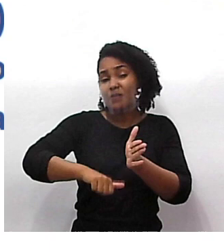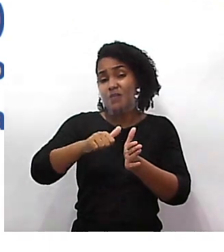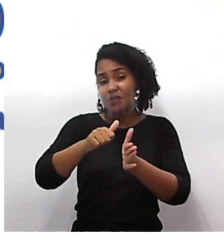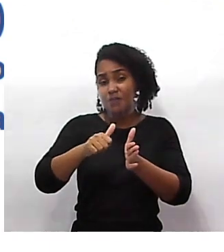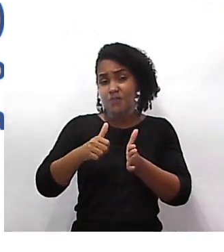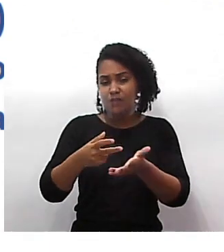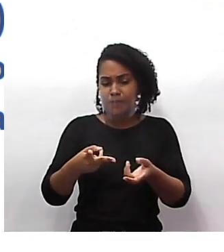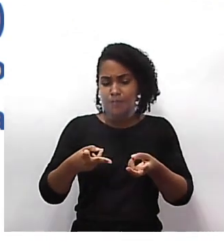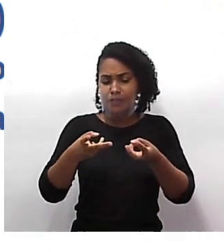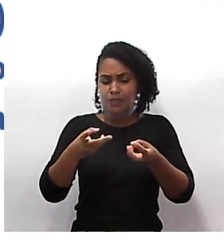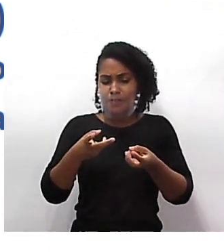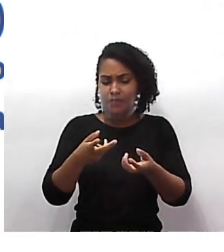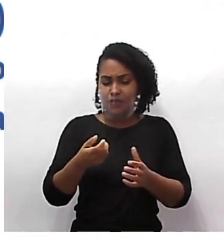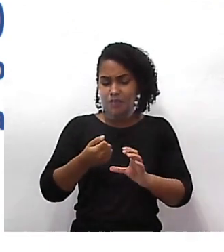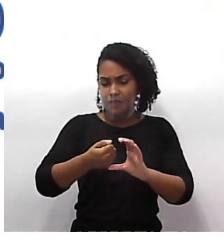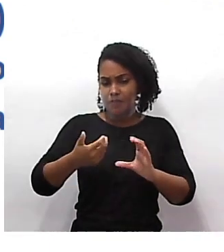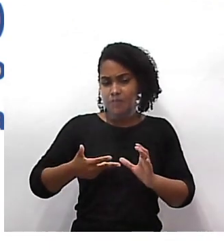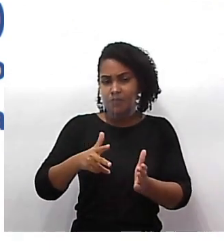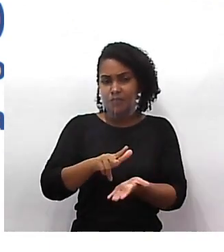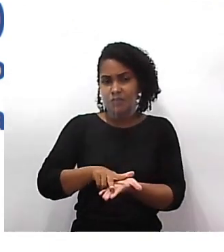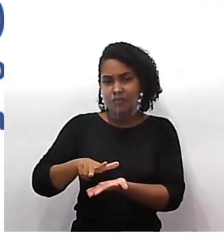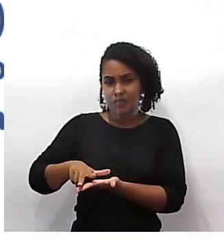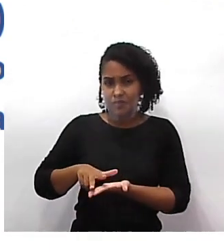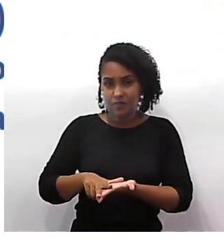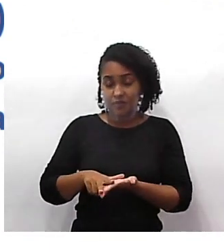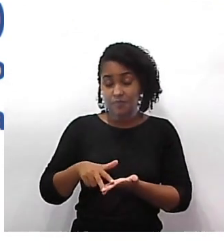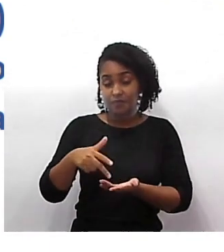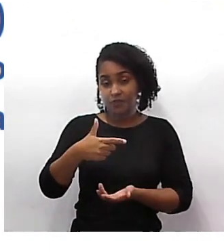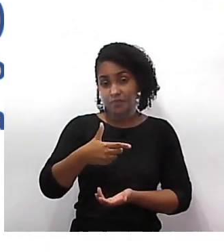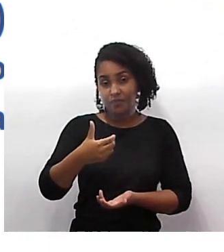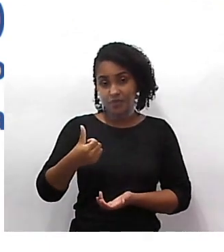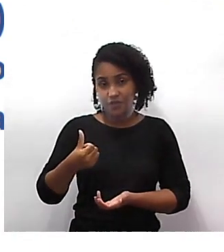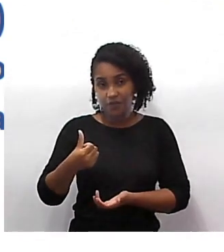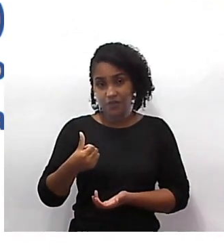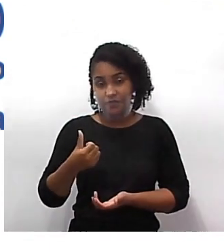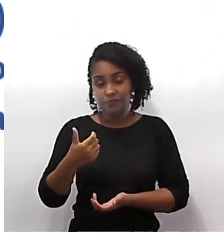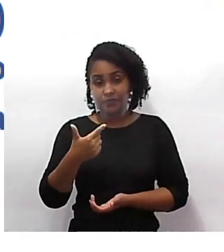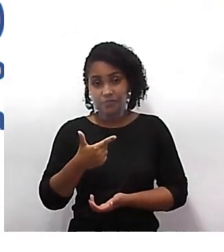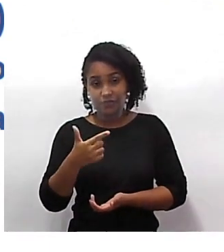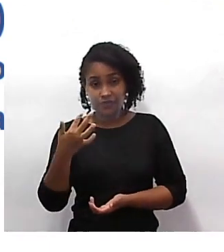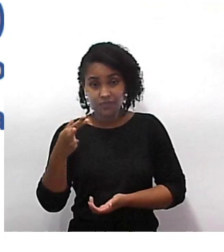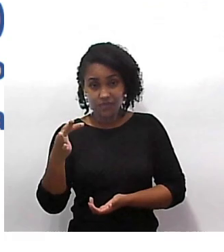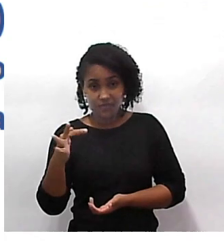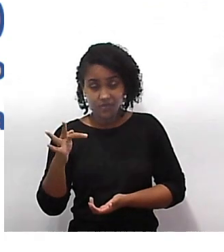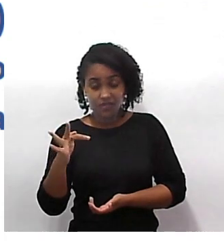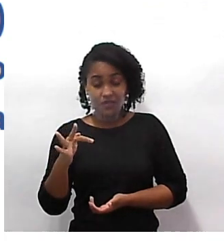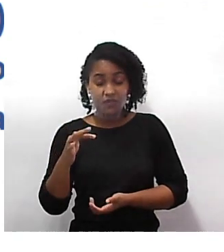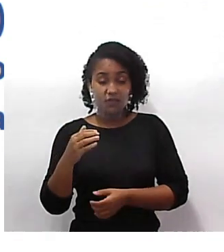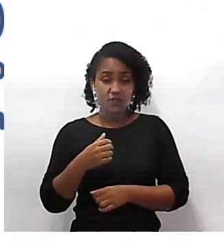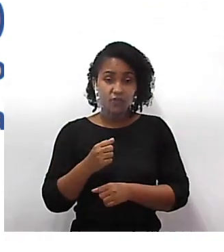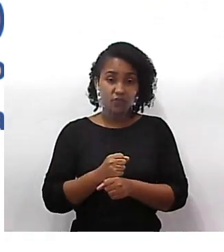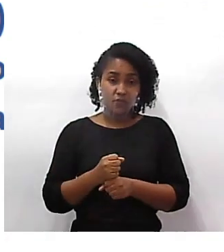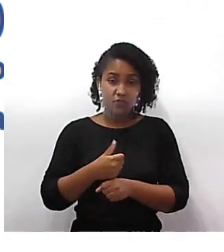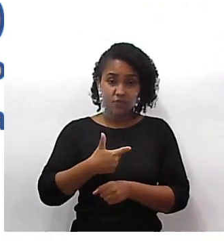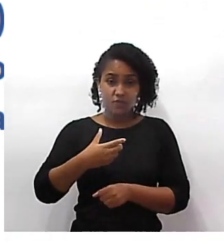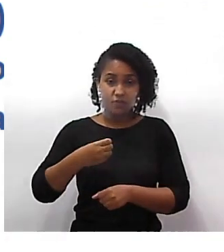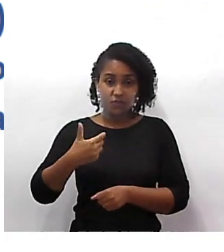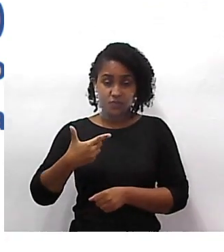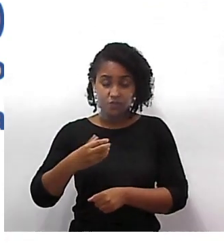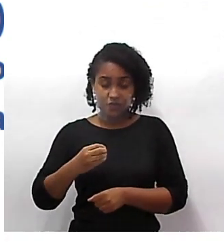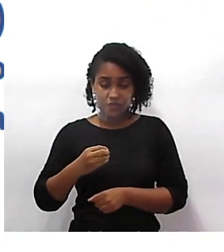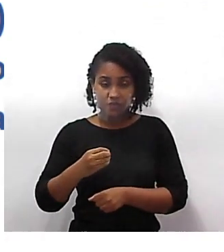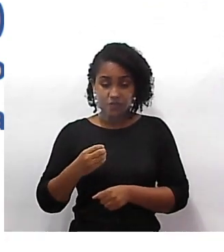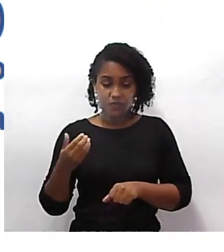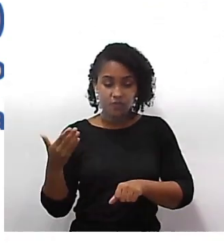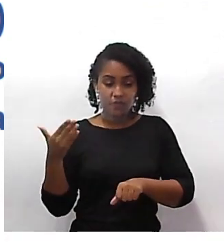da doença foi registrado no dia 26 de 2 de 2020, em um paciente que veio da Itália